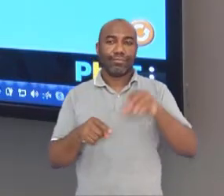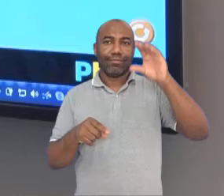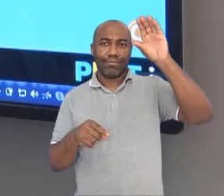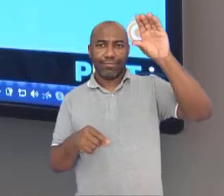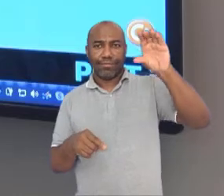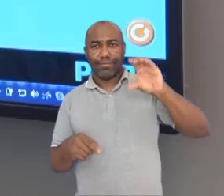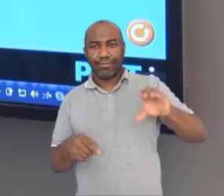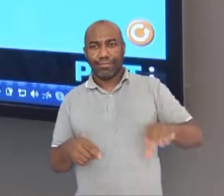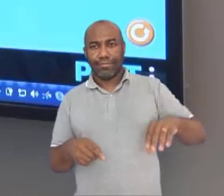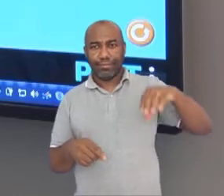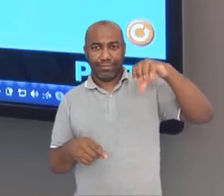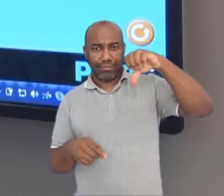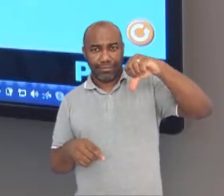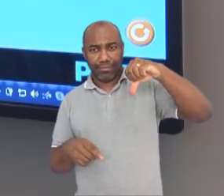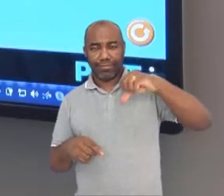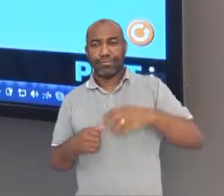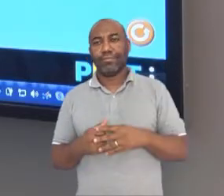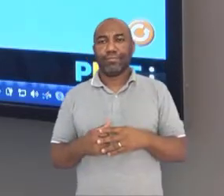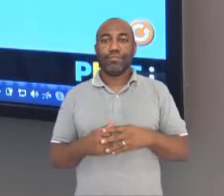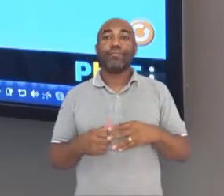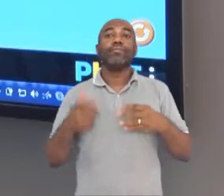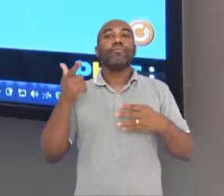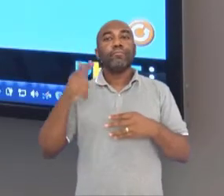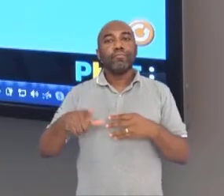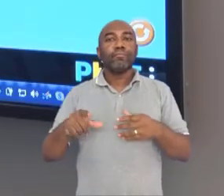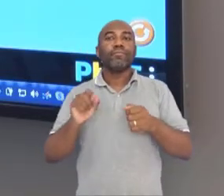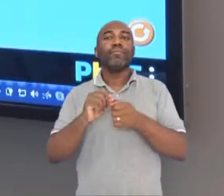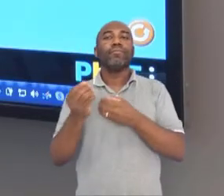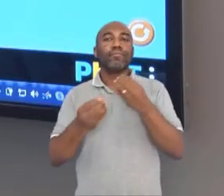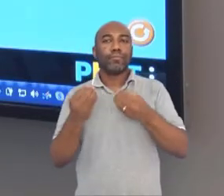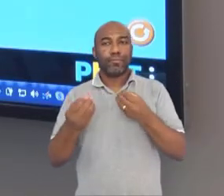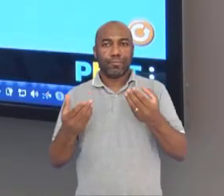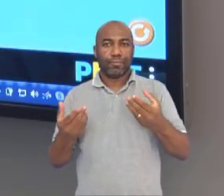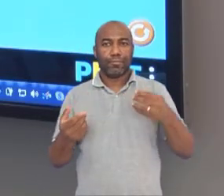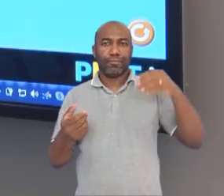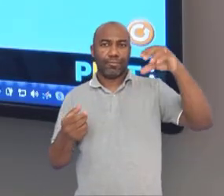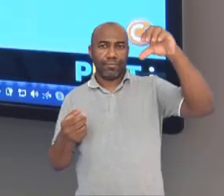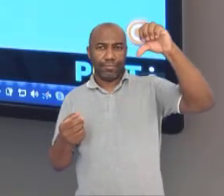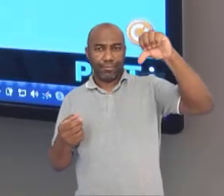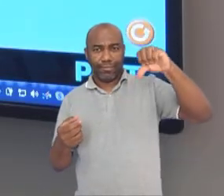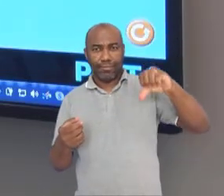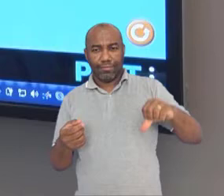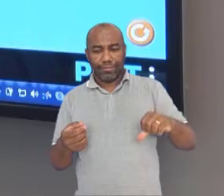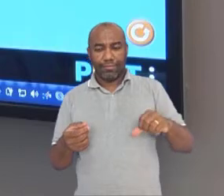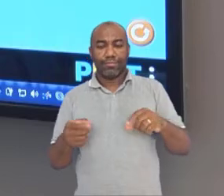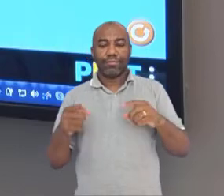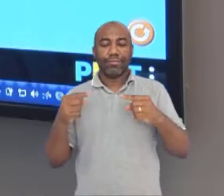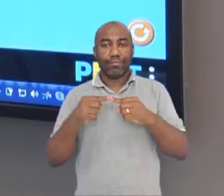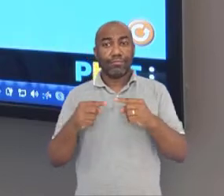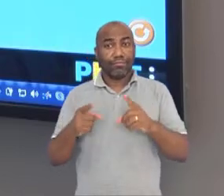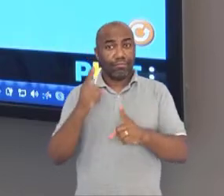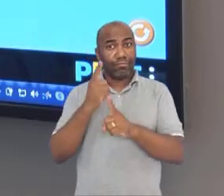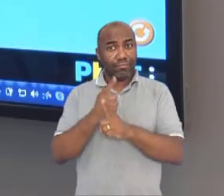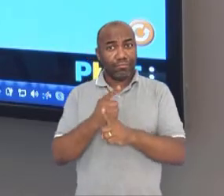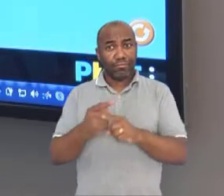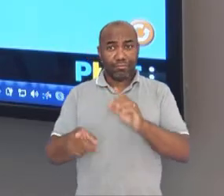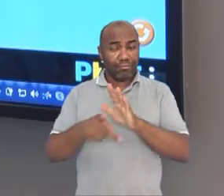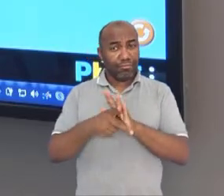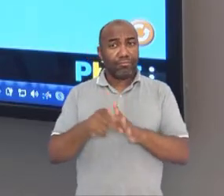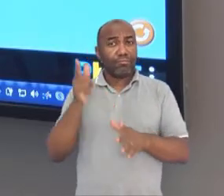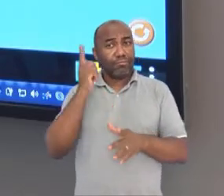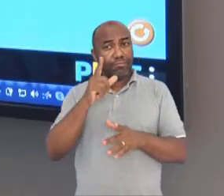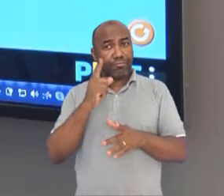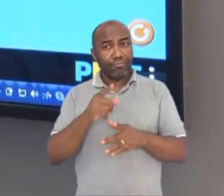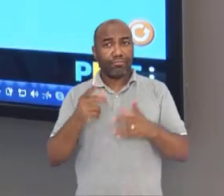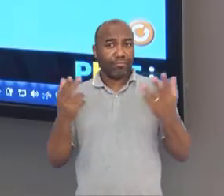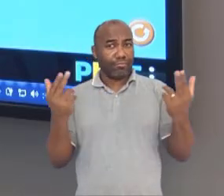9 volts. Vantagem, maior tempo de duração. Desvantagem, a DDP permanece a